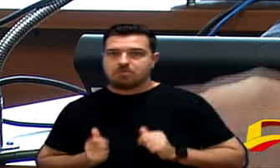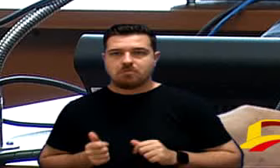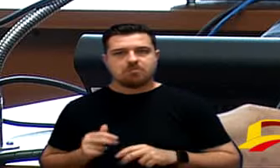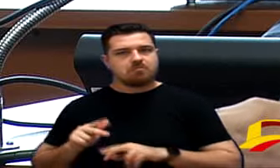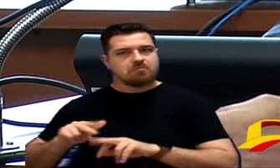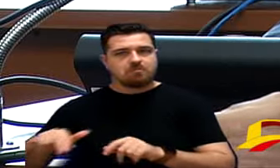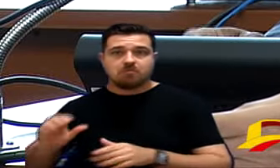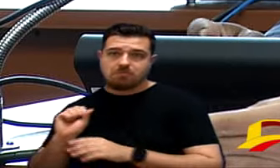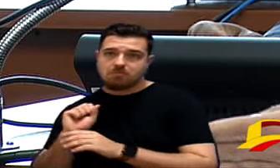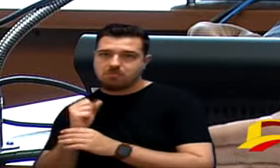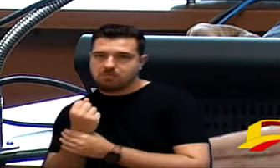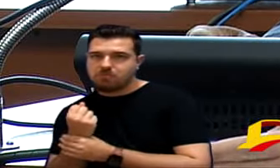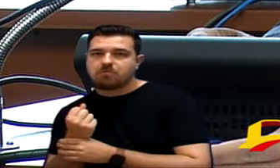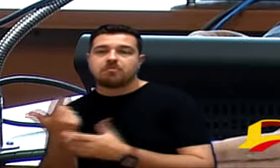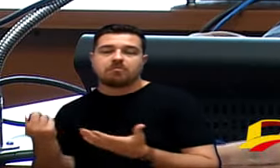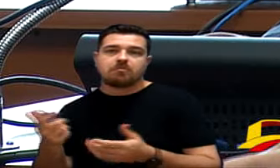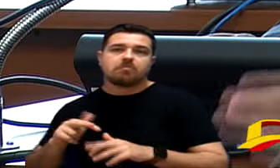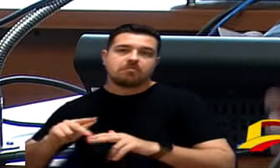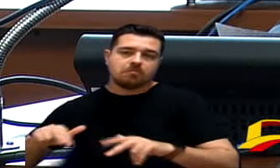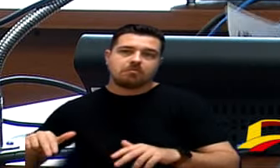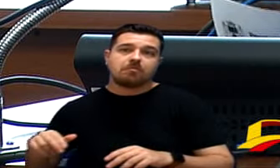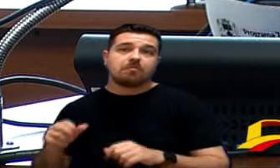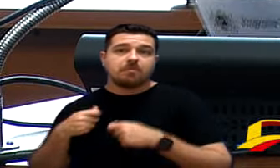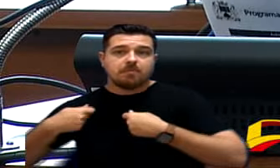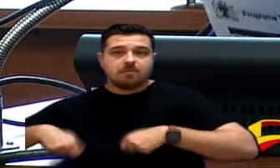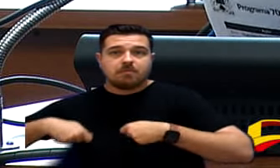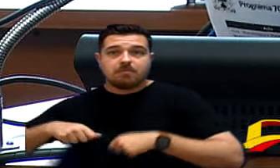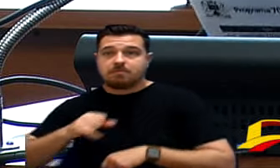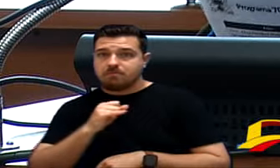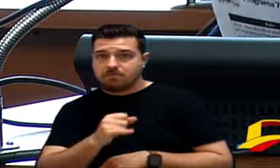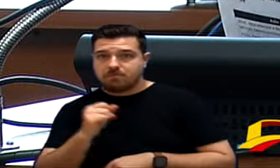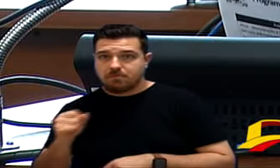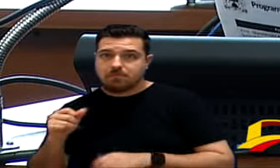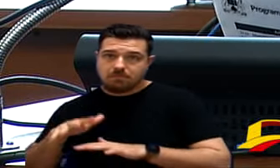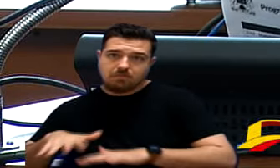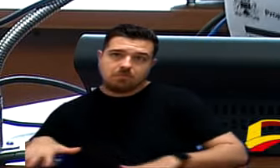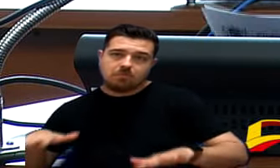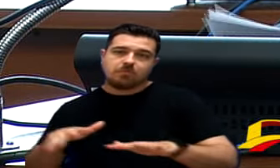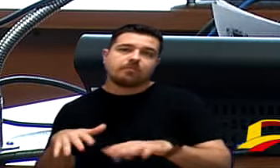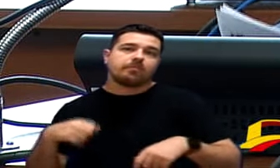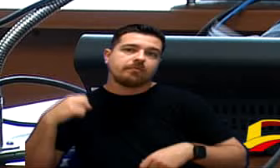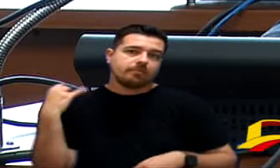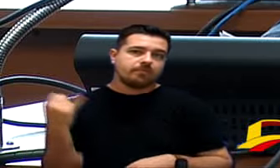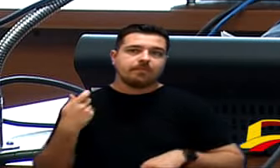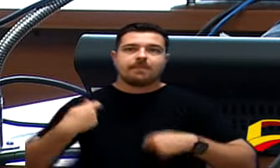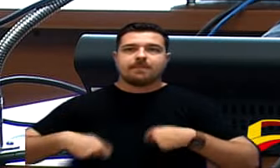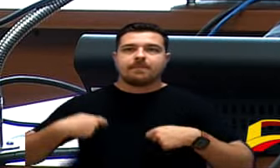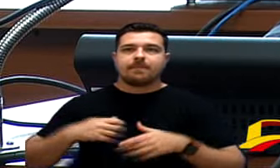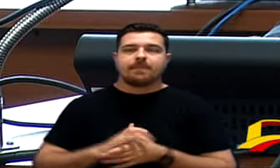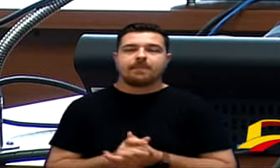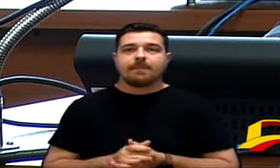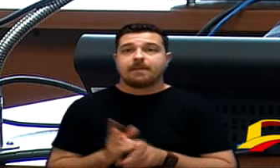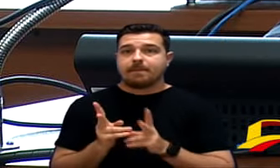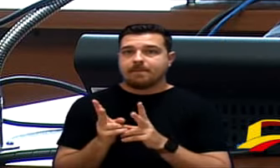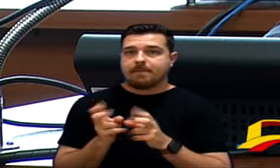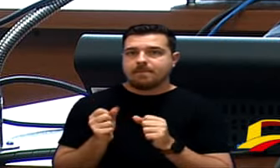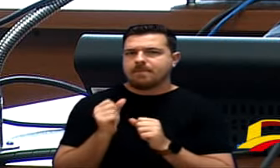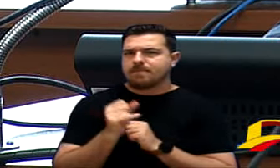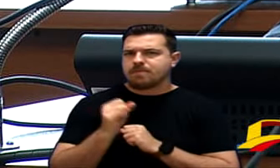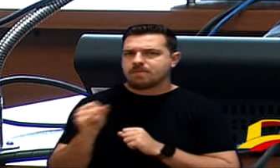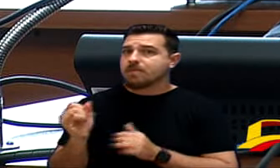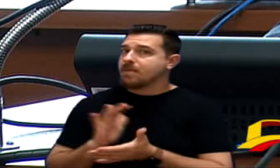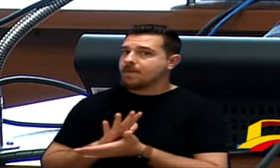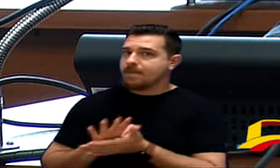serviço de segurança pública então a empresa caberia a empresa comunicar o sindicato né e parece que esse comunicado não foi